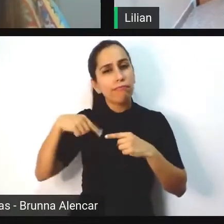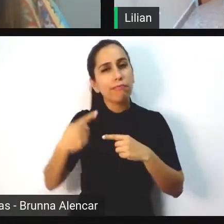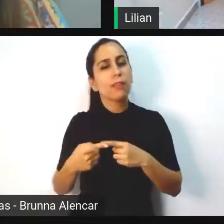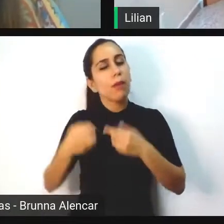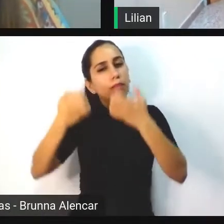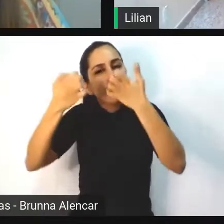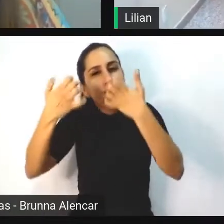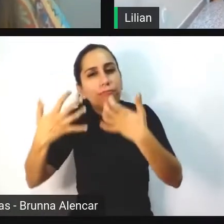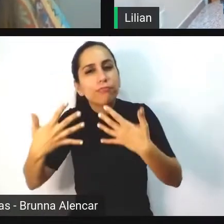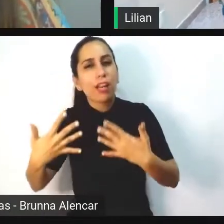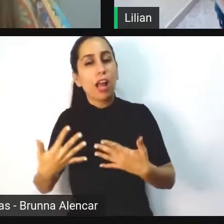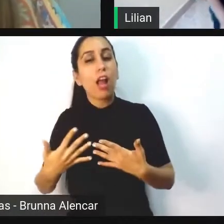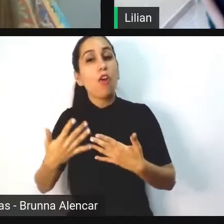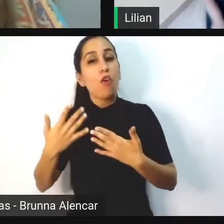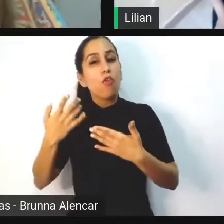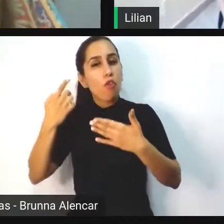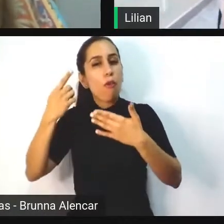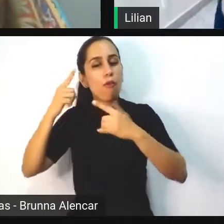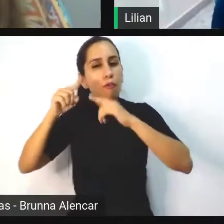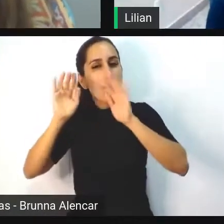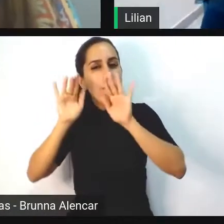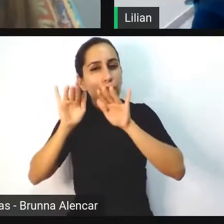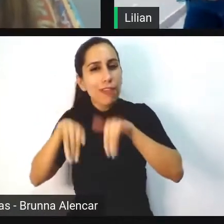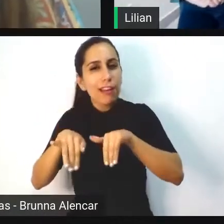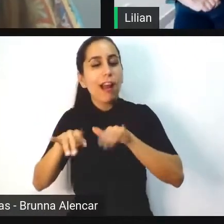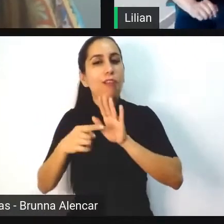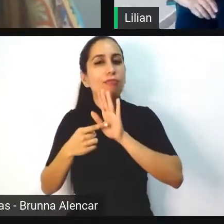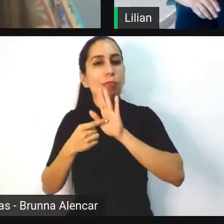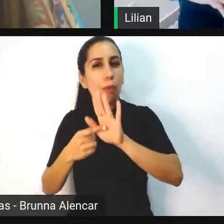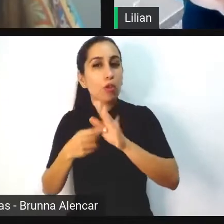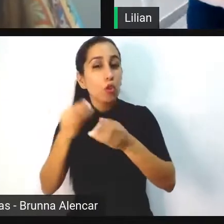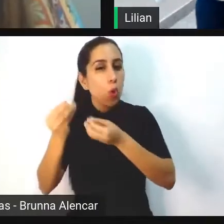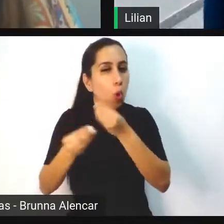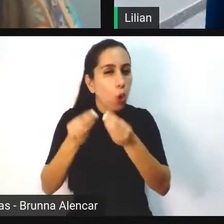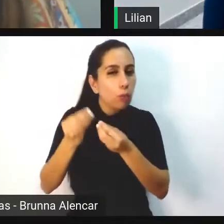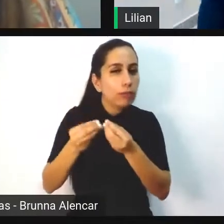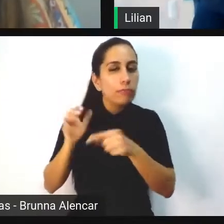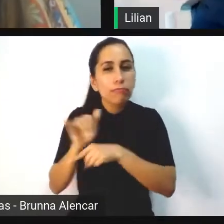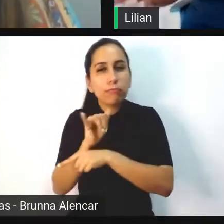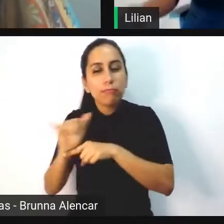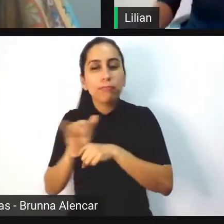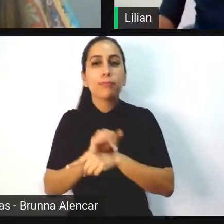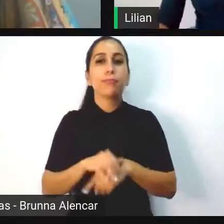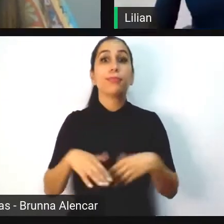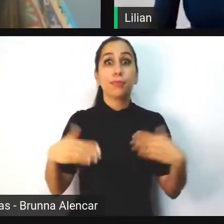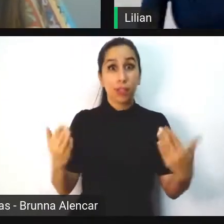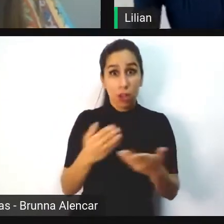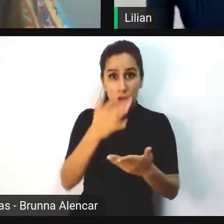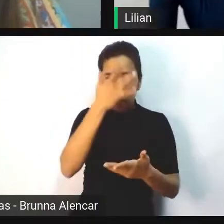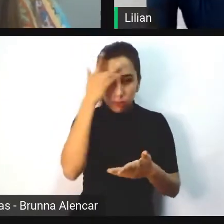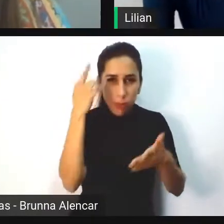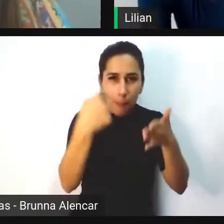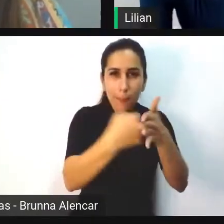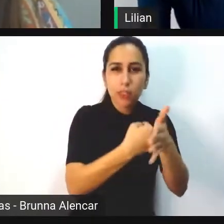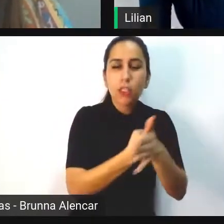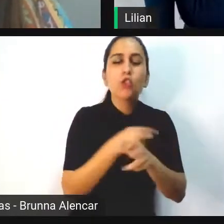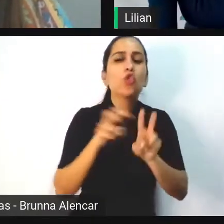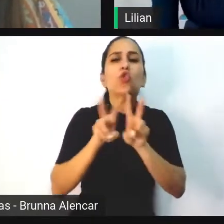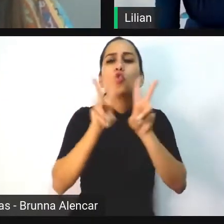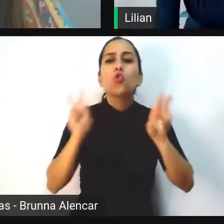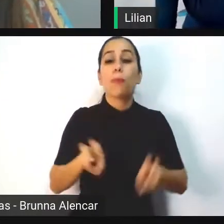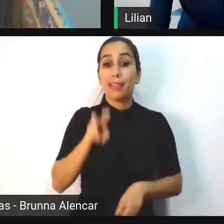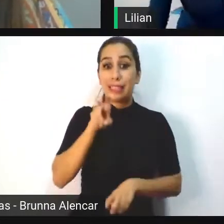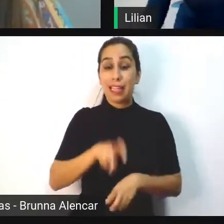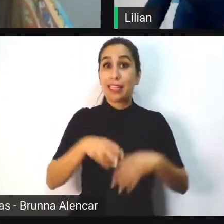mais no final. Então, voltando aqui para a pergunta sobre o sentar corretamente, vou fazer